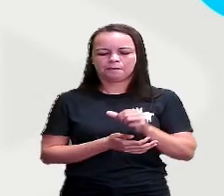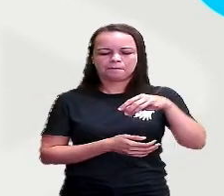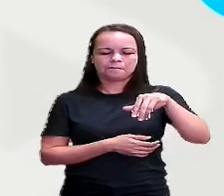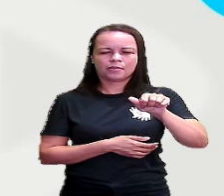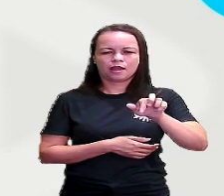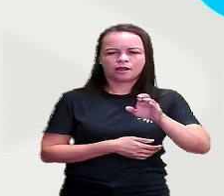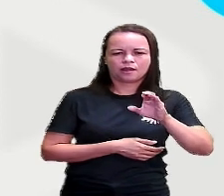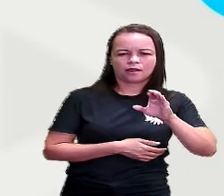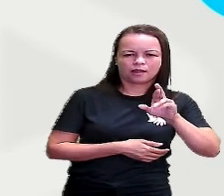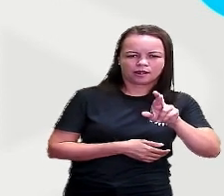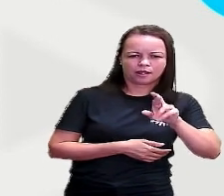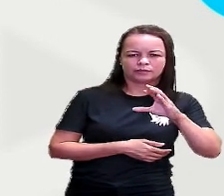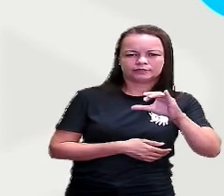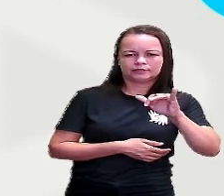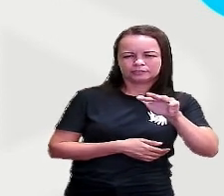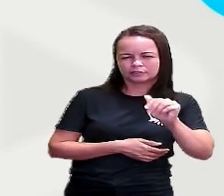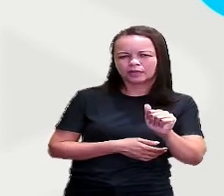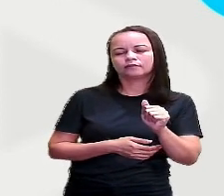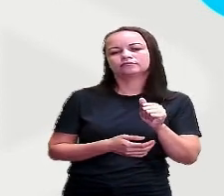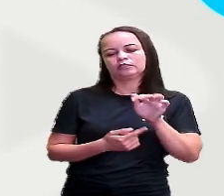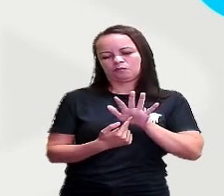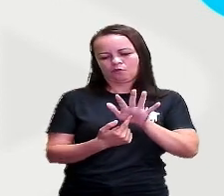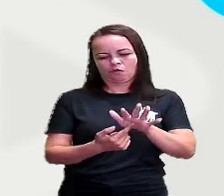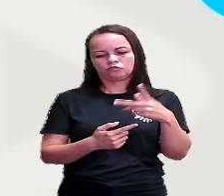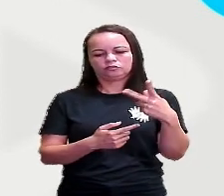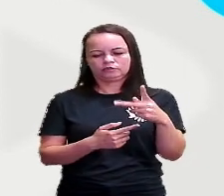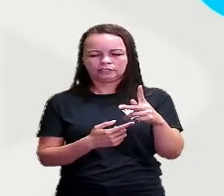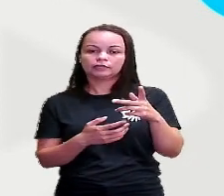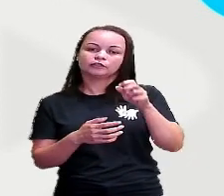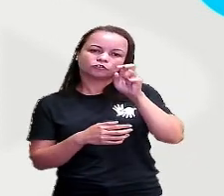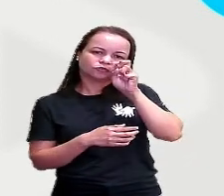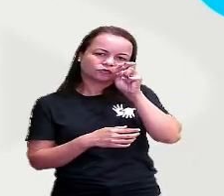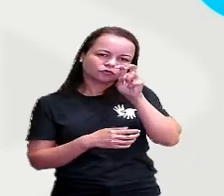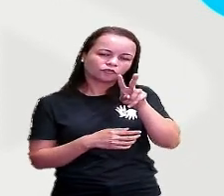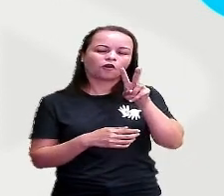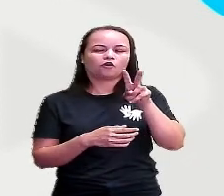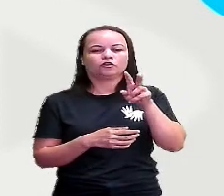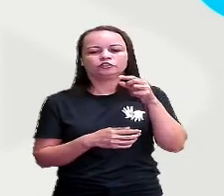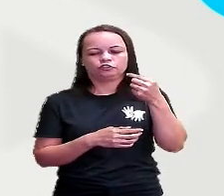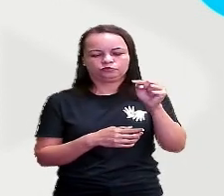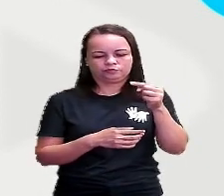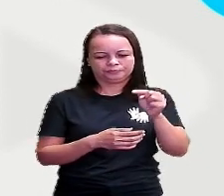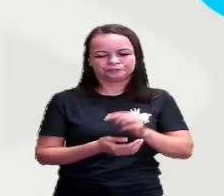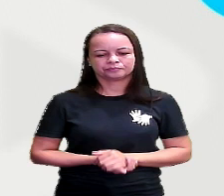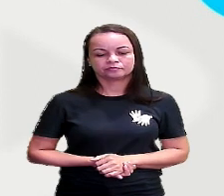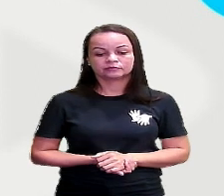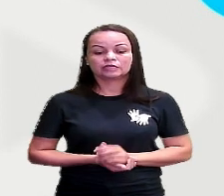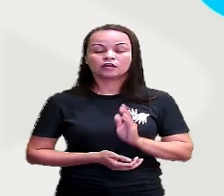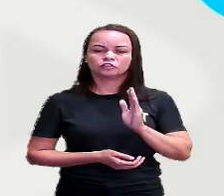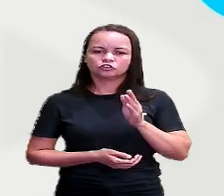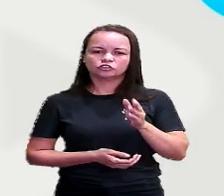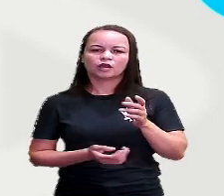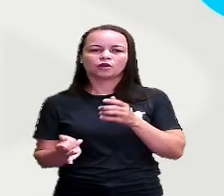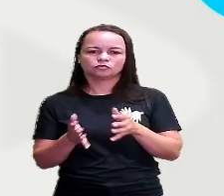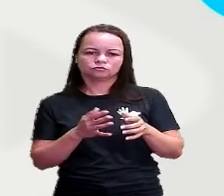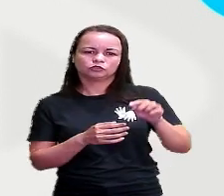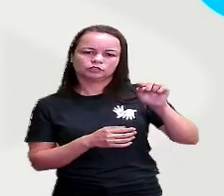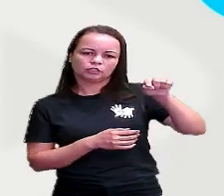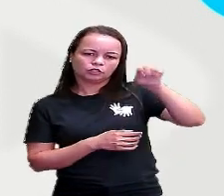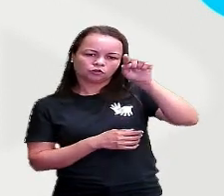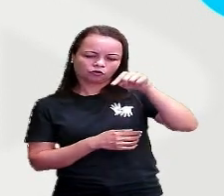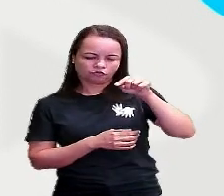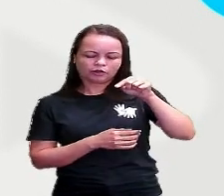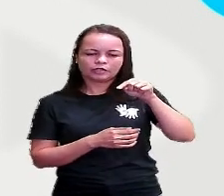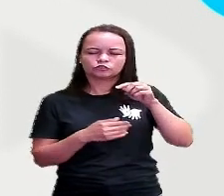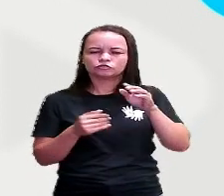desse acento agudo. Já o circunflexo, ele vai ter ali um som mais fechado nas